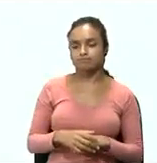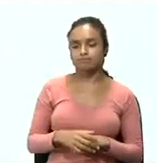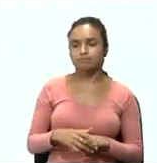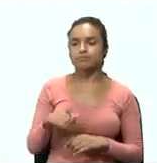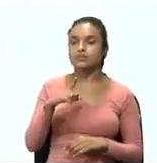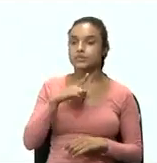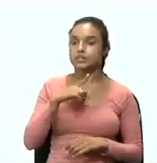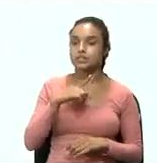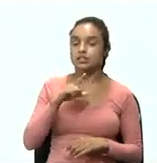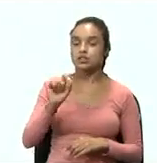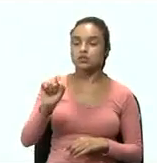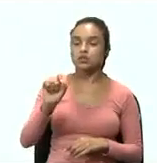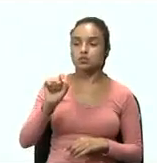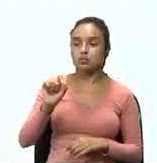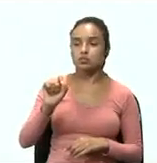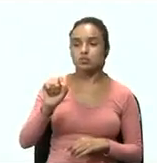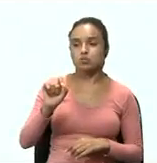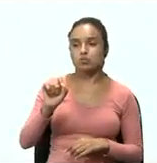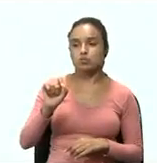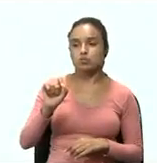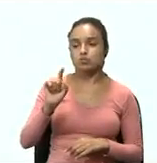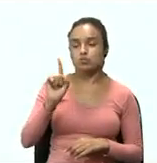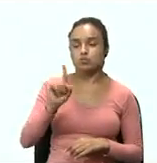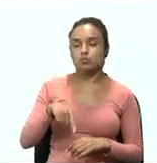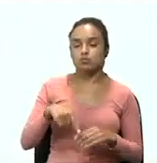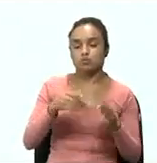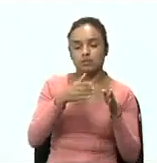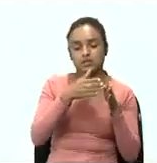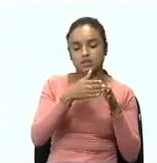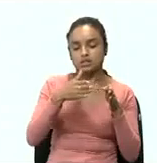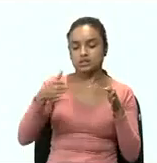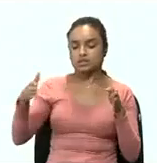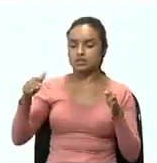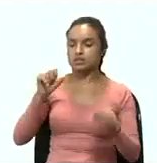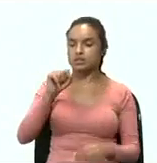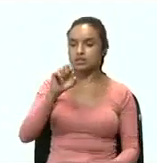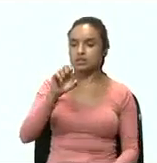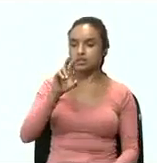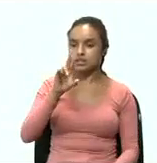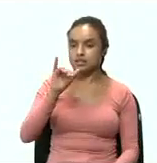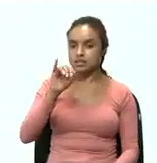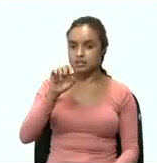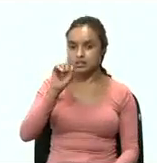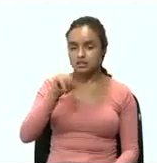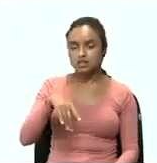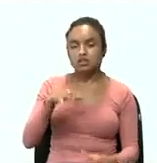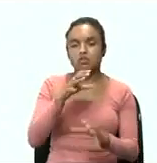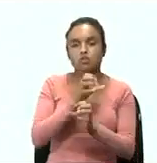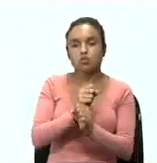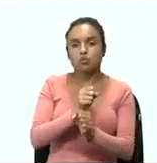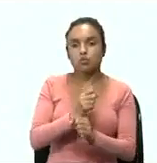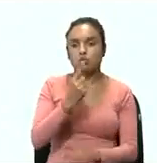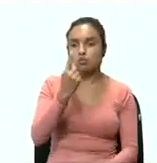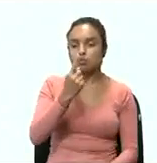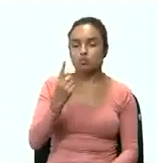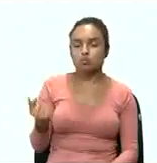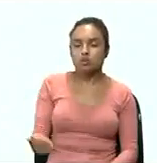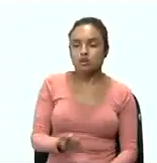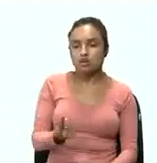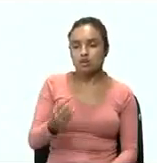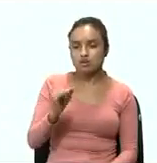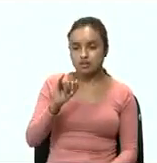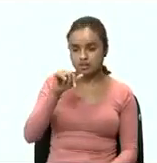nós temos que a série somatório de 1 ao